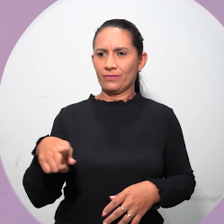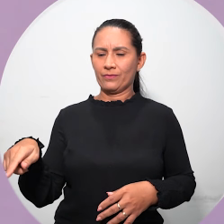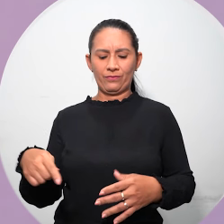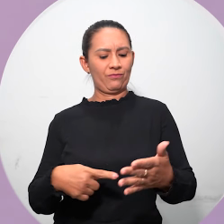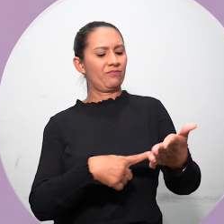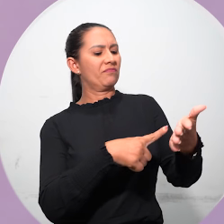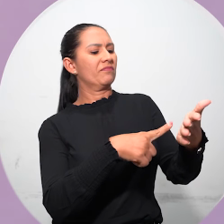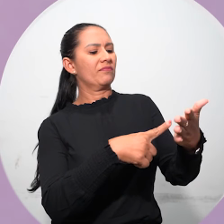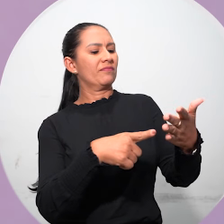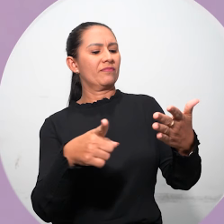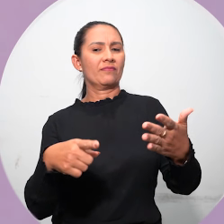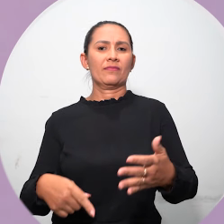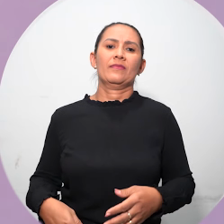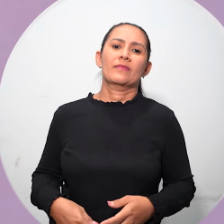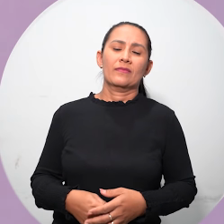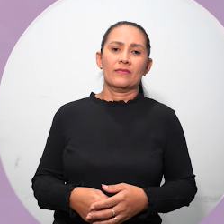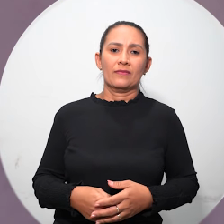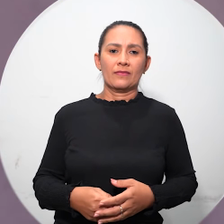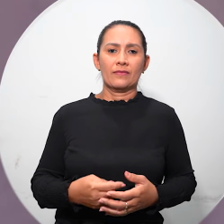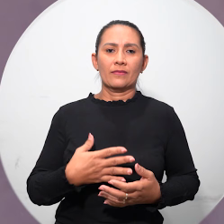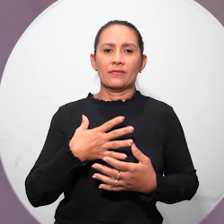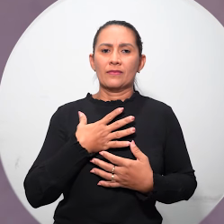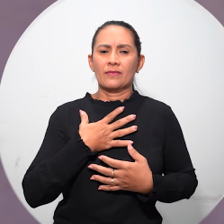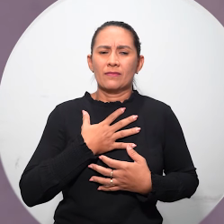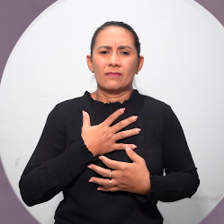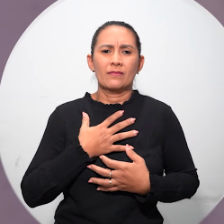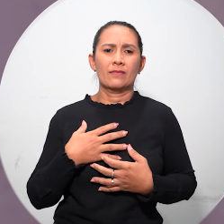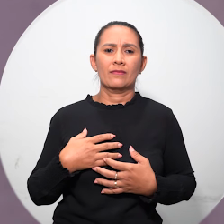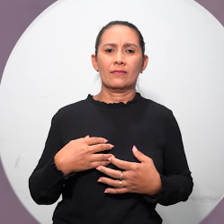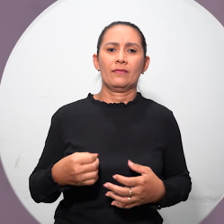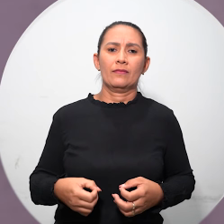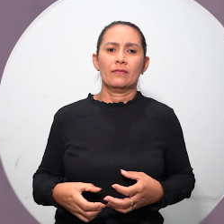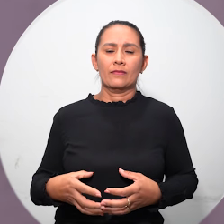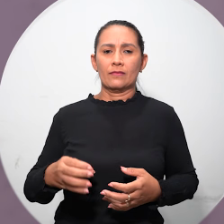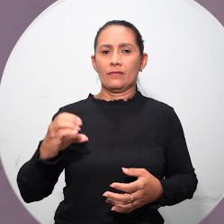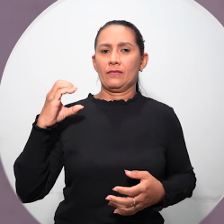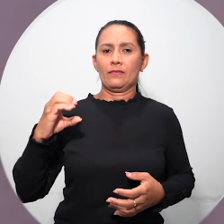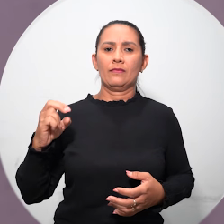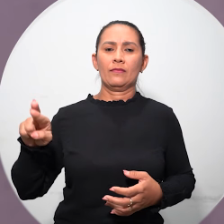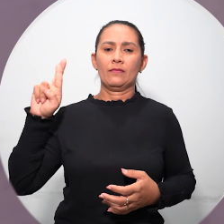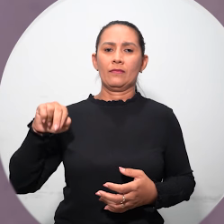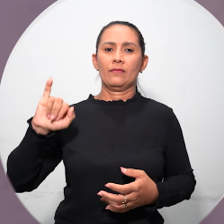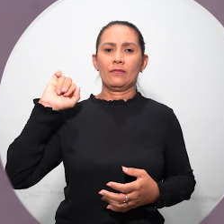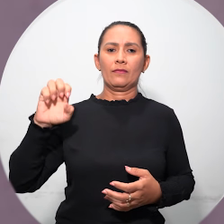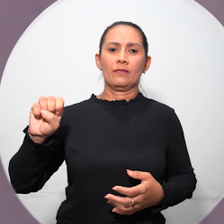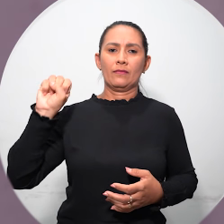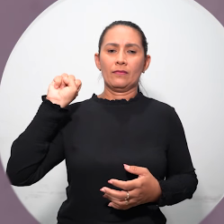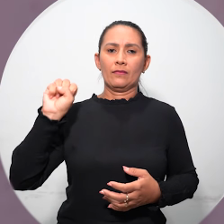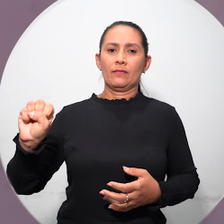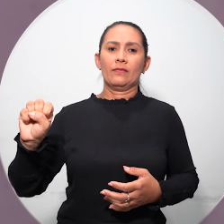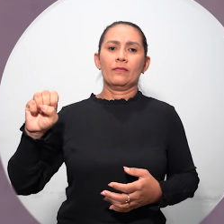por exemplo, A Paixão de Cristo. A Semana Santa era muito falada, muito bonita, vinha gente da